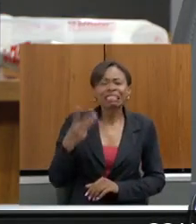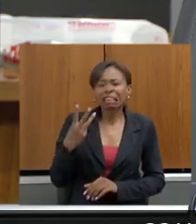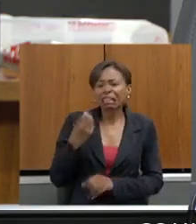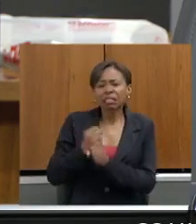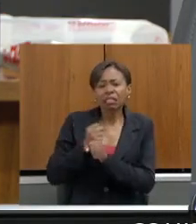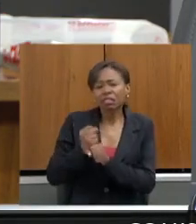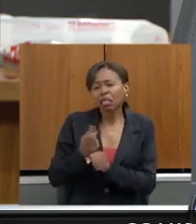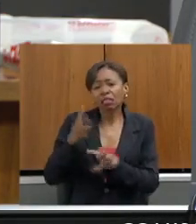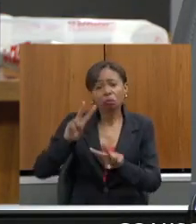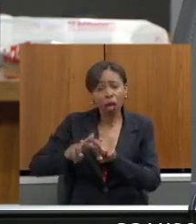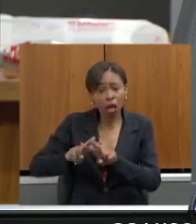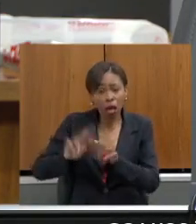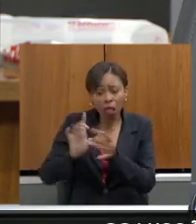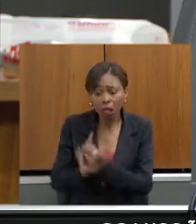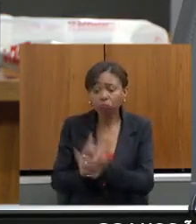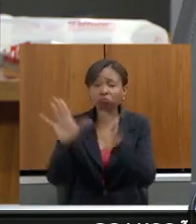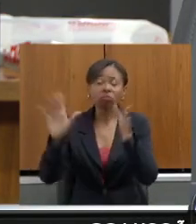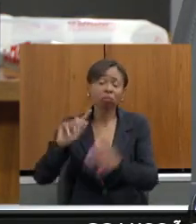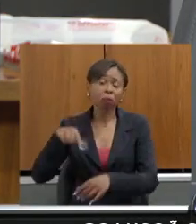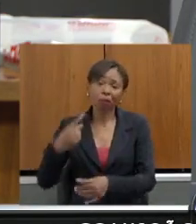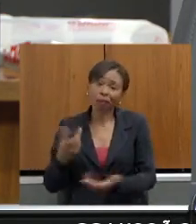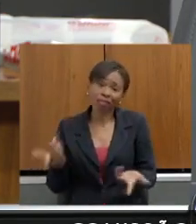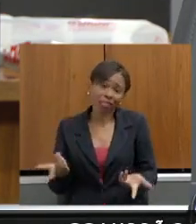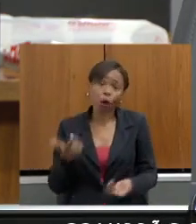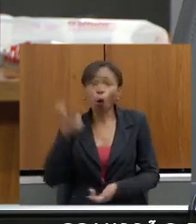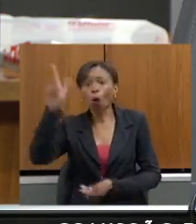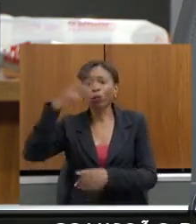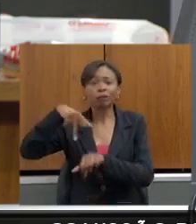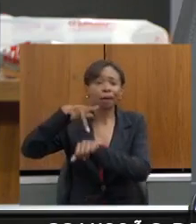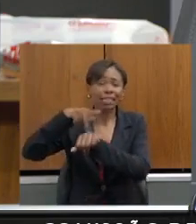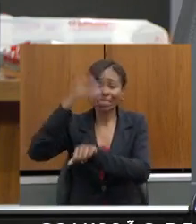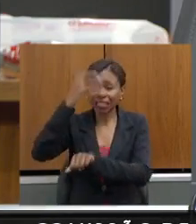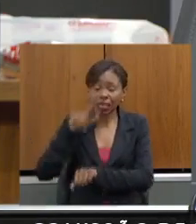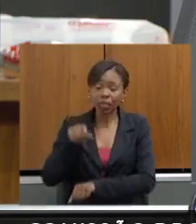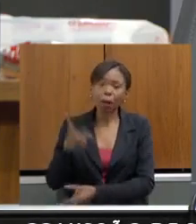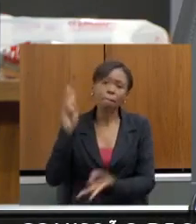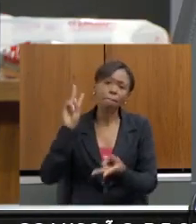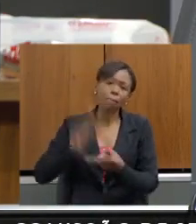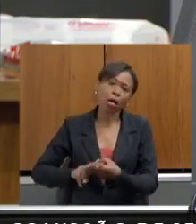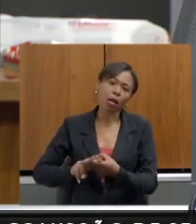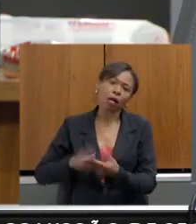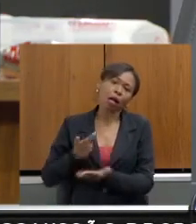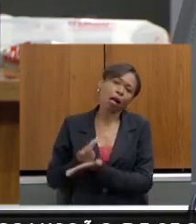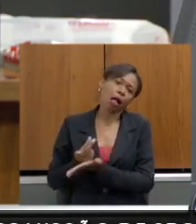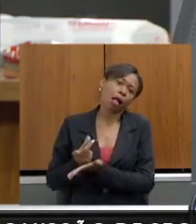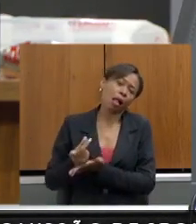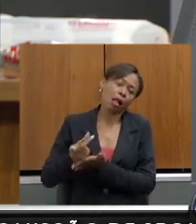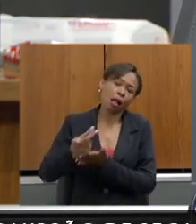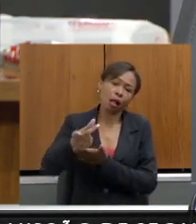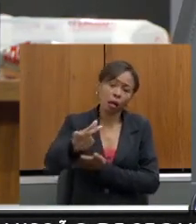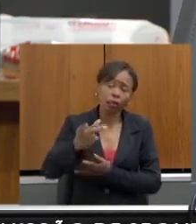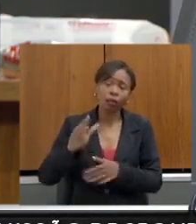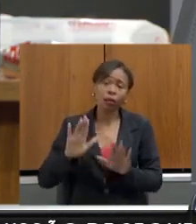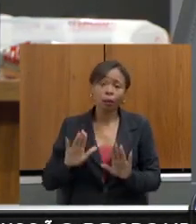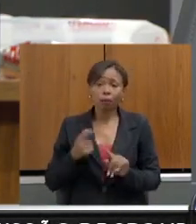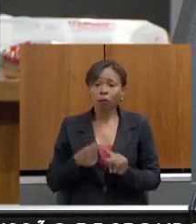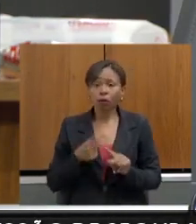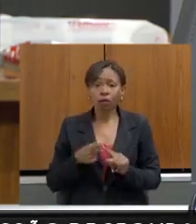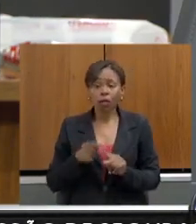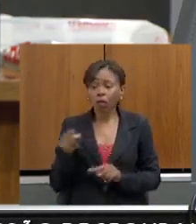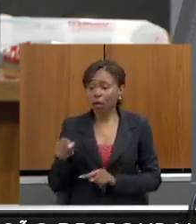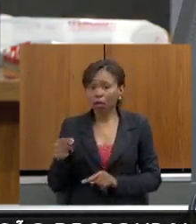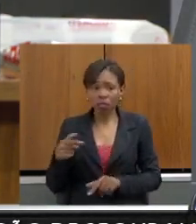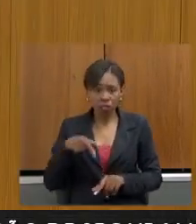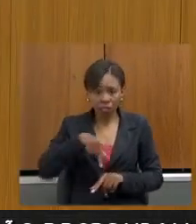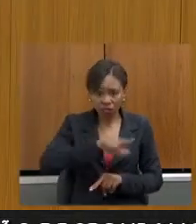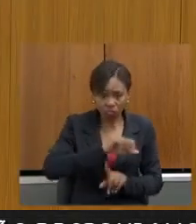que respeitam as pessoas ele estaria apreendido mais Perpétua mente para sempre porque não tem condições de viver em